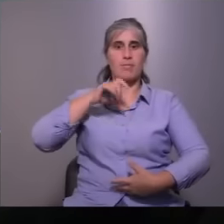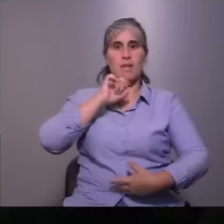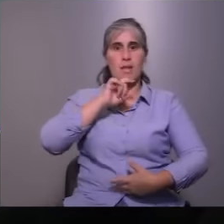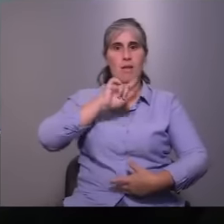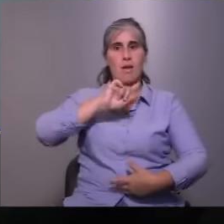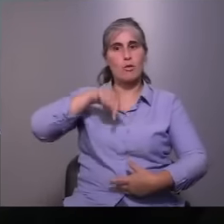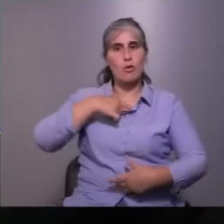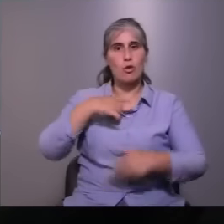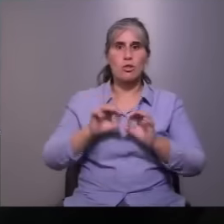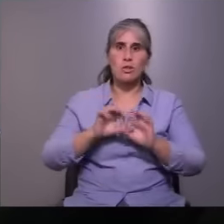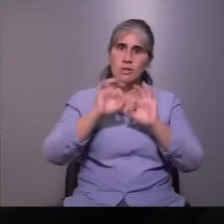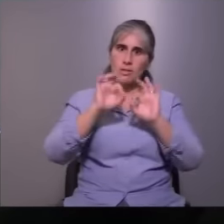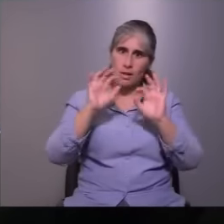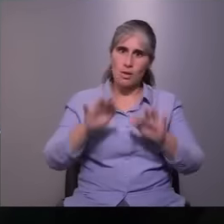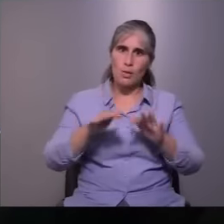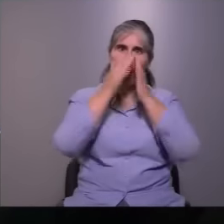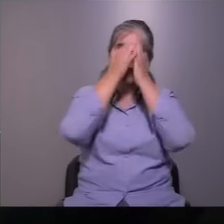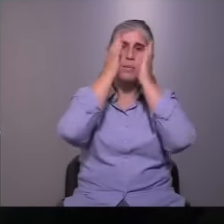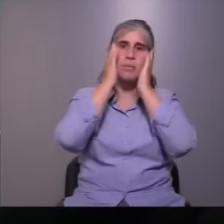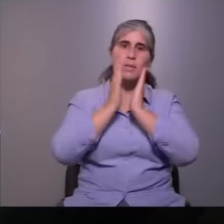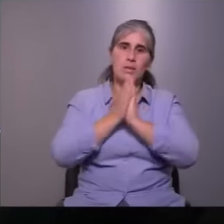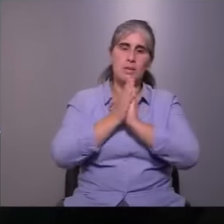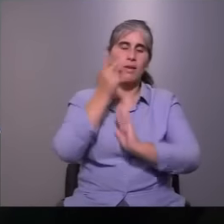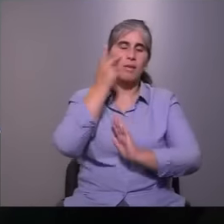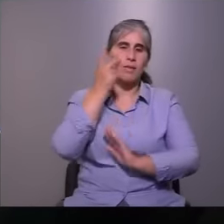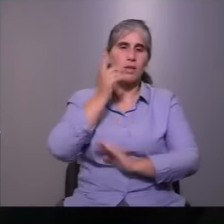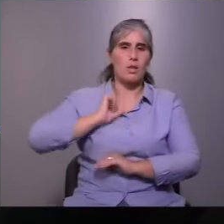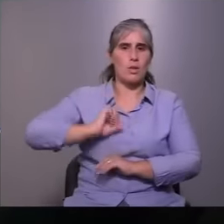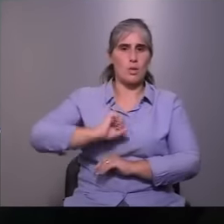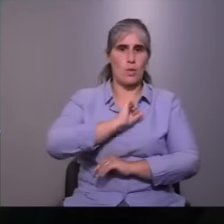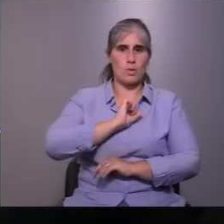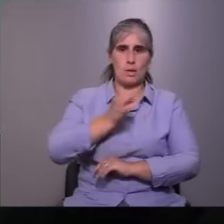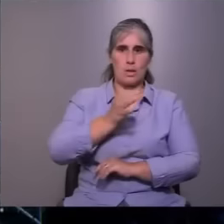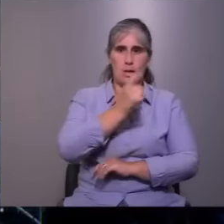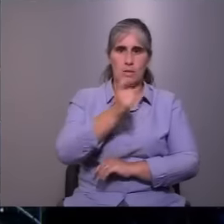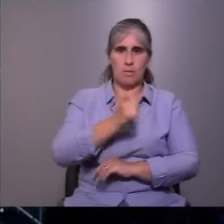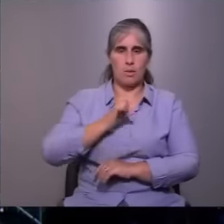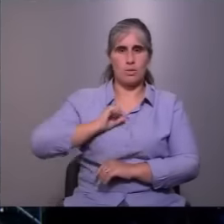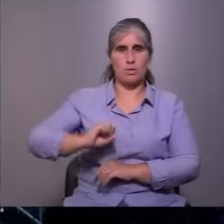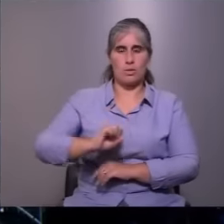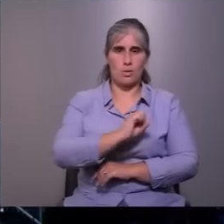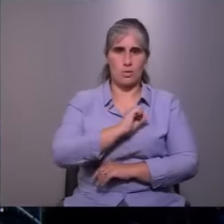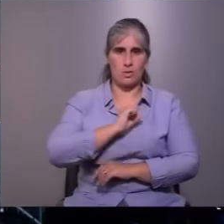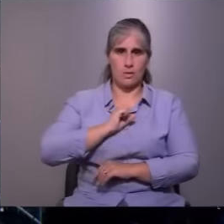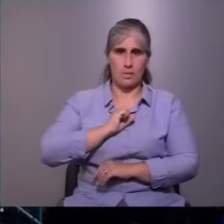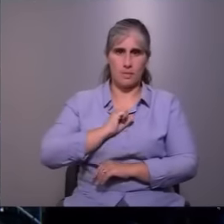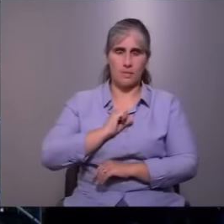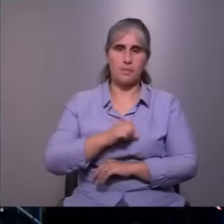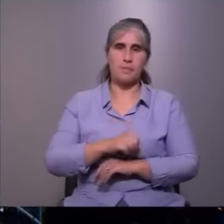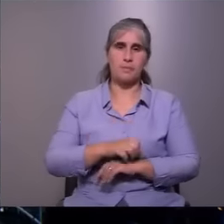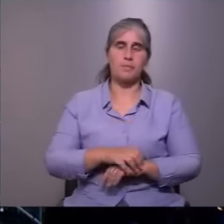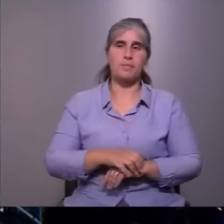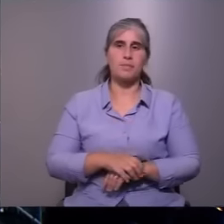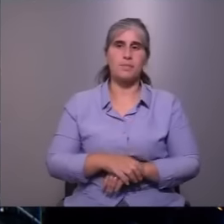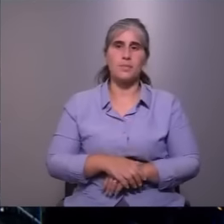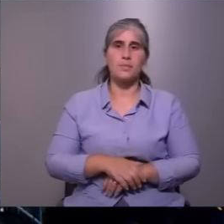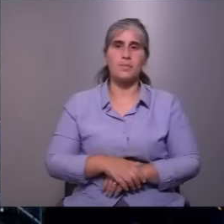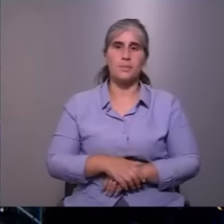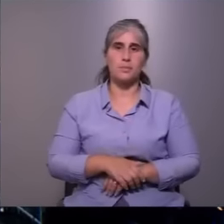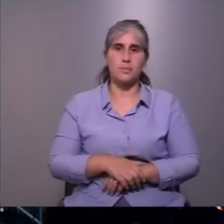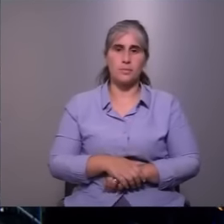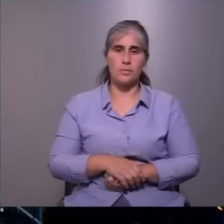e guardada, de modo a podermos entrar, como ela, no coração de Cristo, nossa vida e